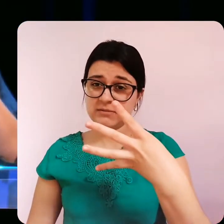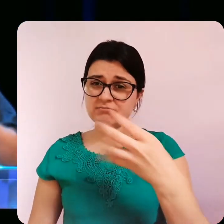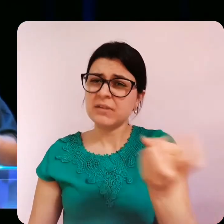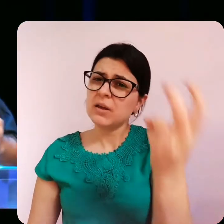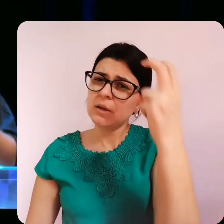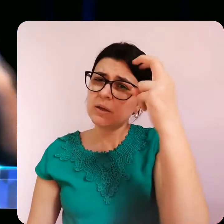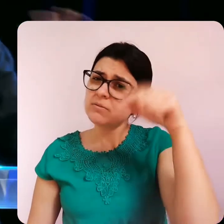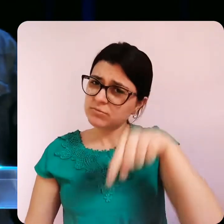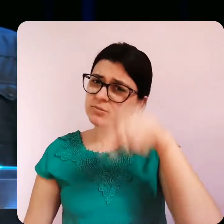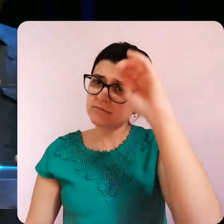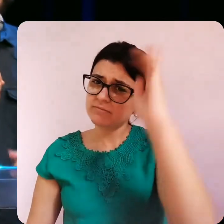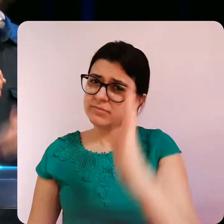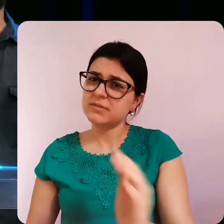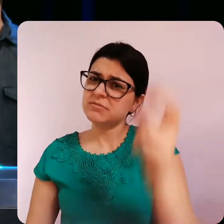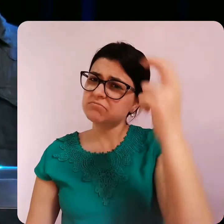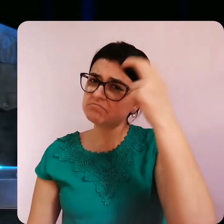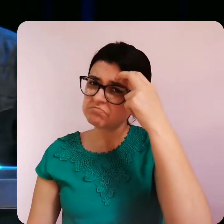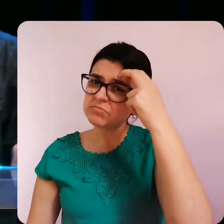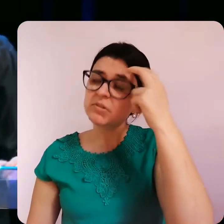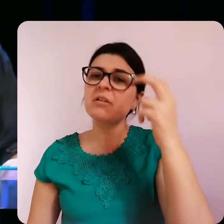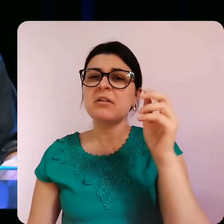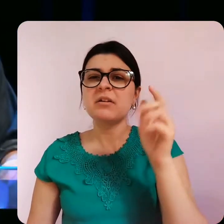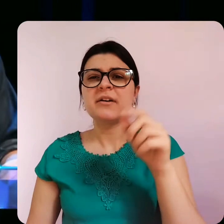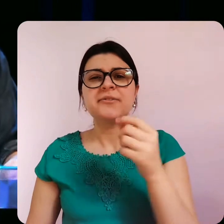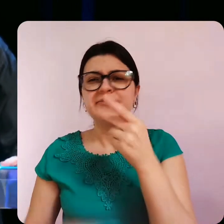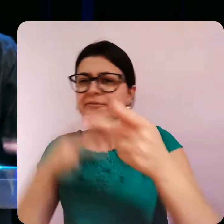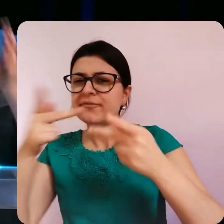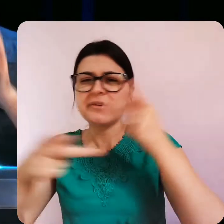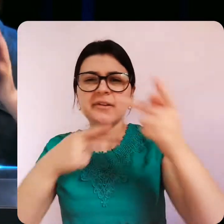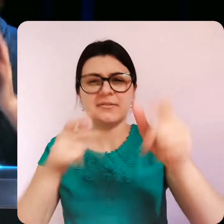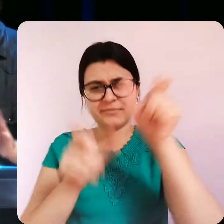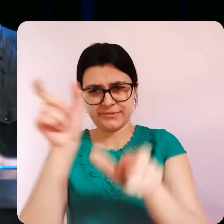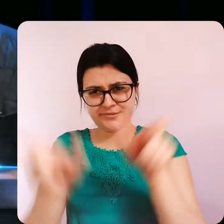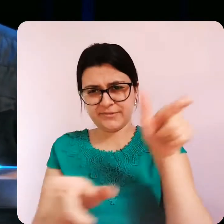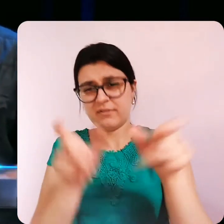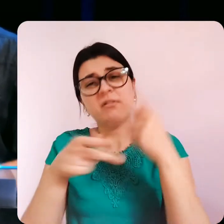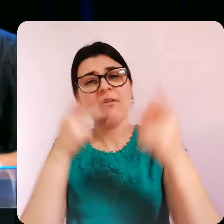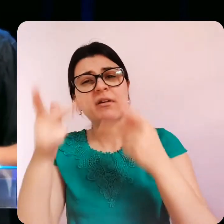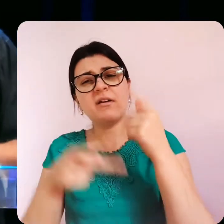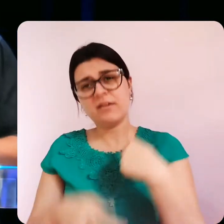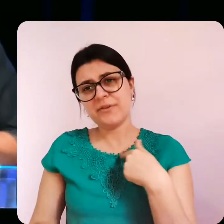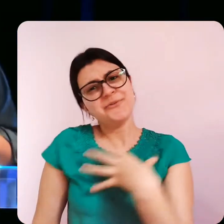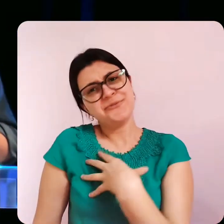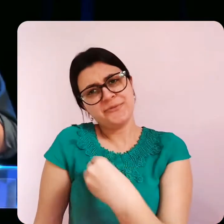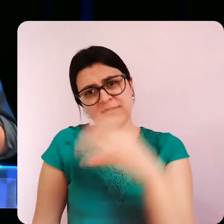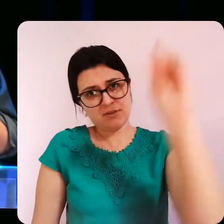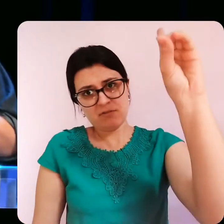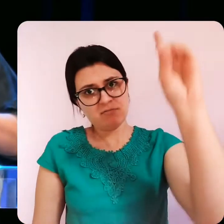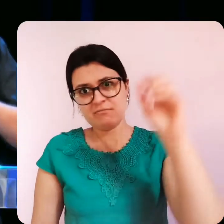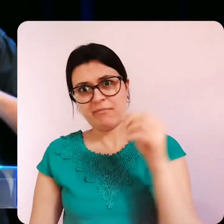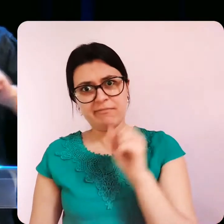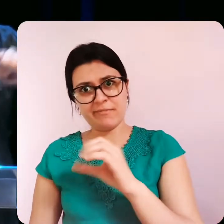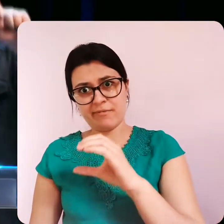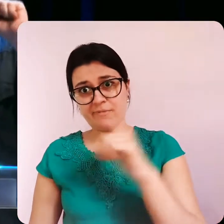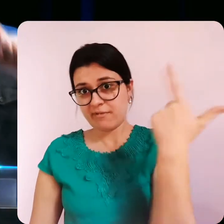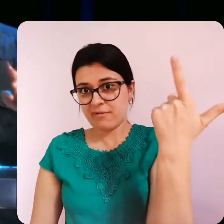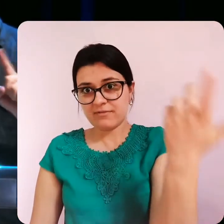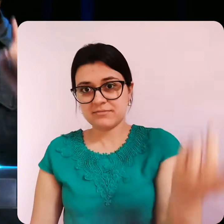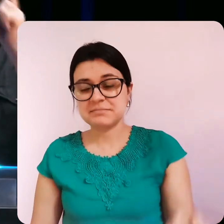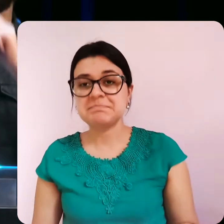Porque todo mundo é filho de Deus, porque eu sou filho de Deus, todo mundo é filho de Deus. Mas na realidade, a Bíblia vai nos dizer que